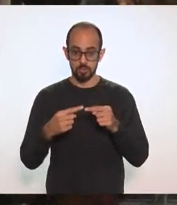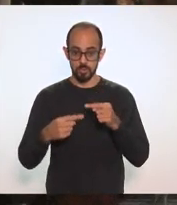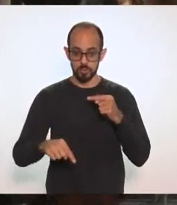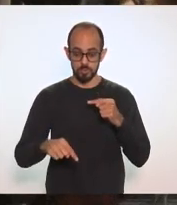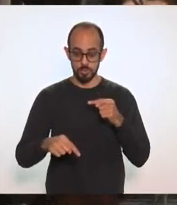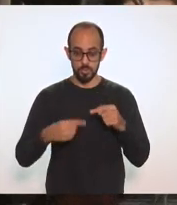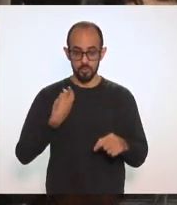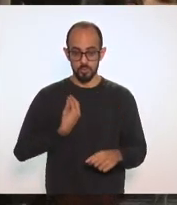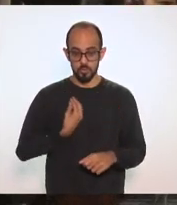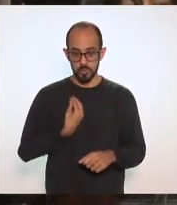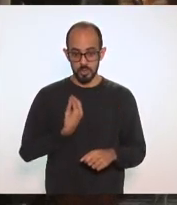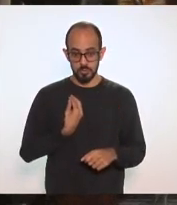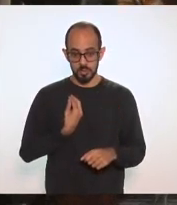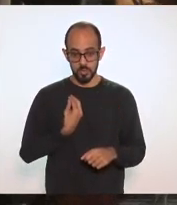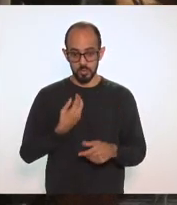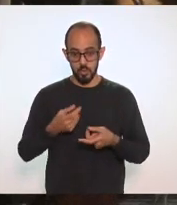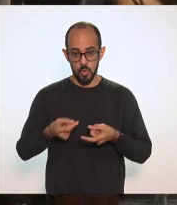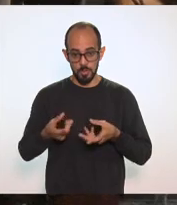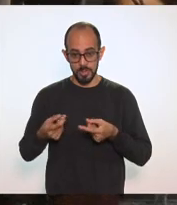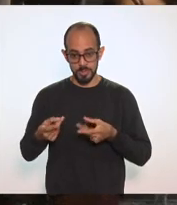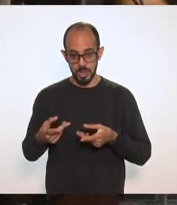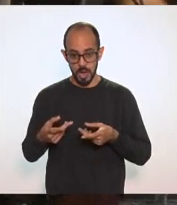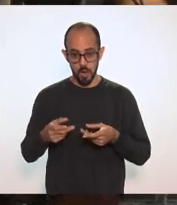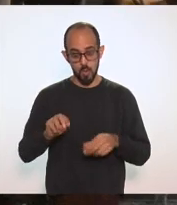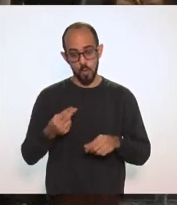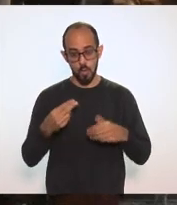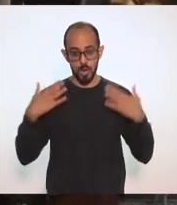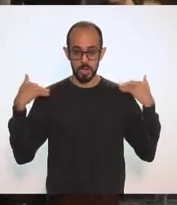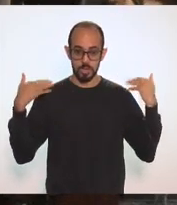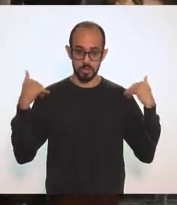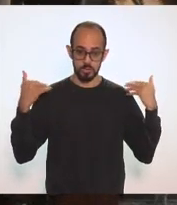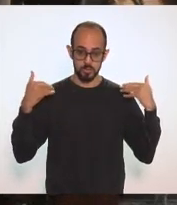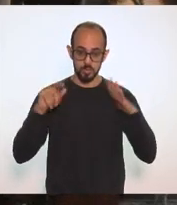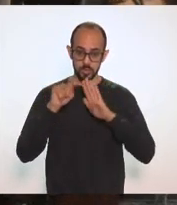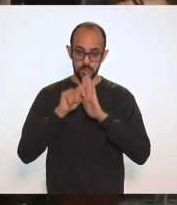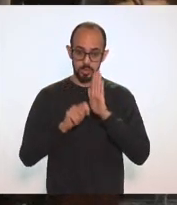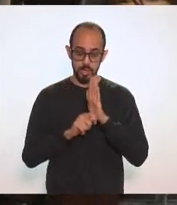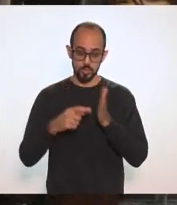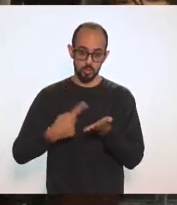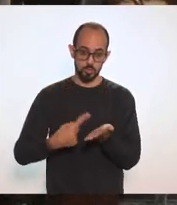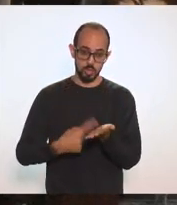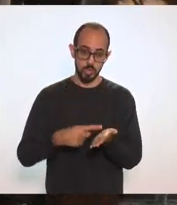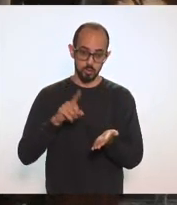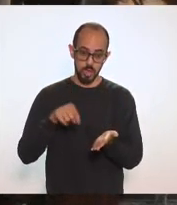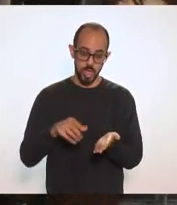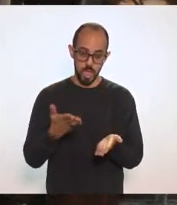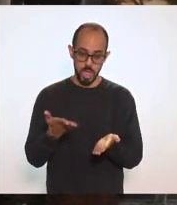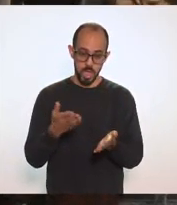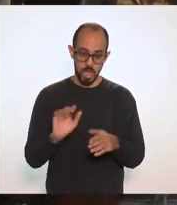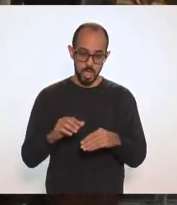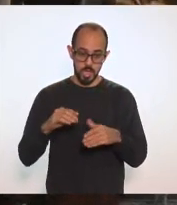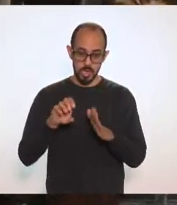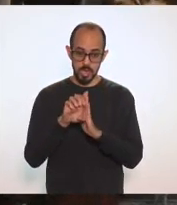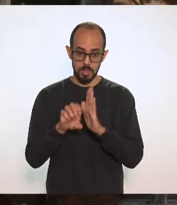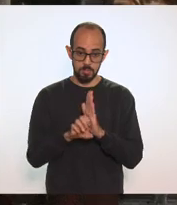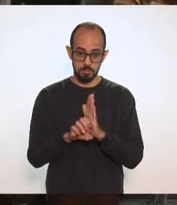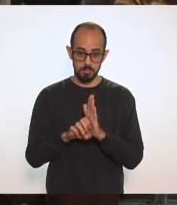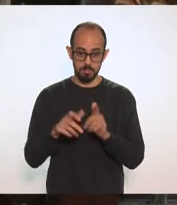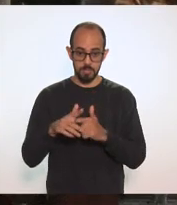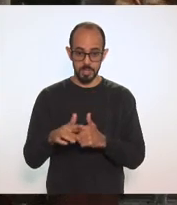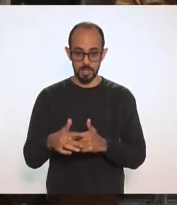atividades comerciais ou recreativas. Era esse o texto combinado. Era esse o texto combinado na emenda de número 12 da